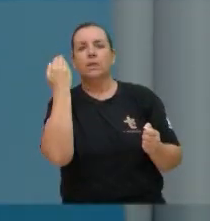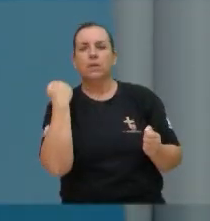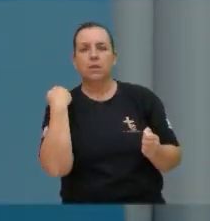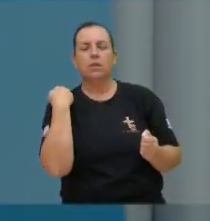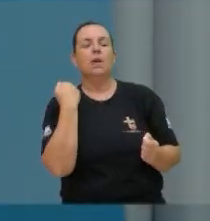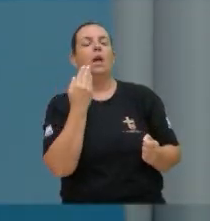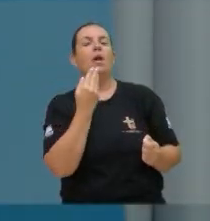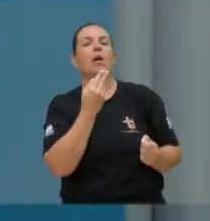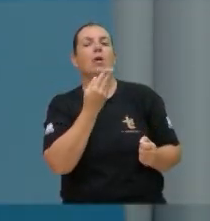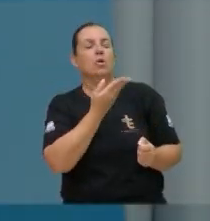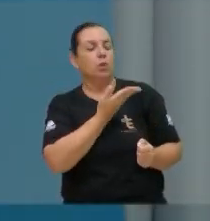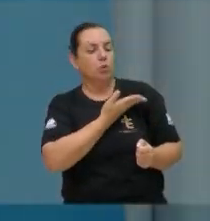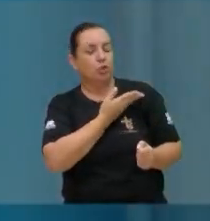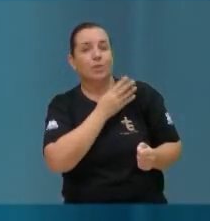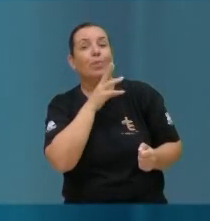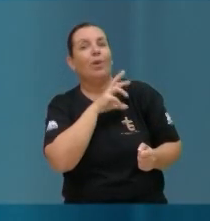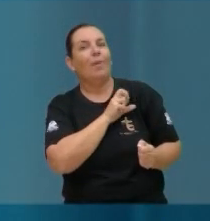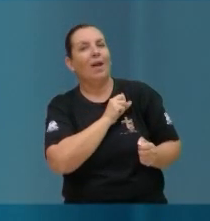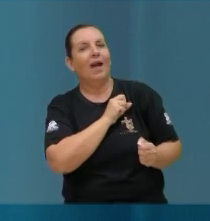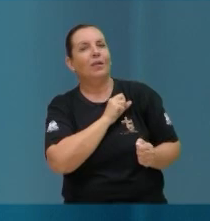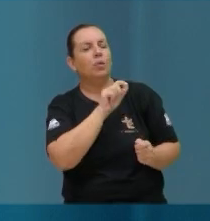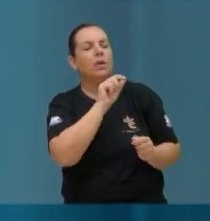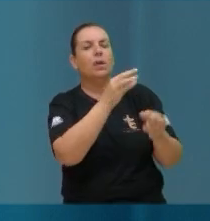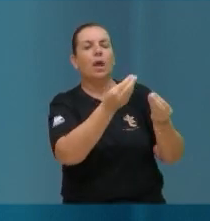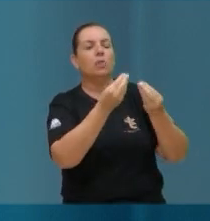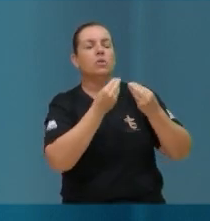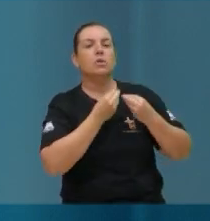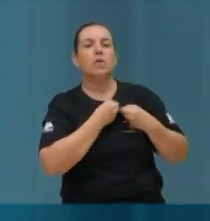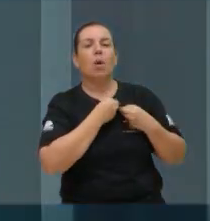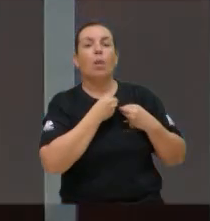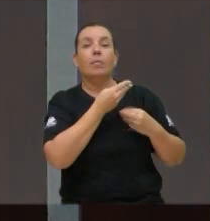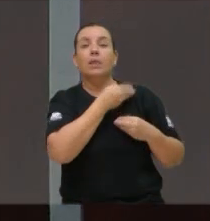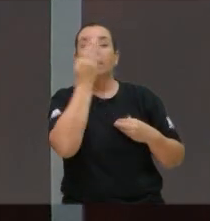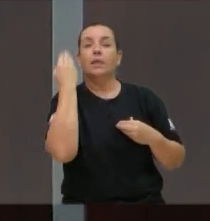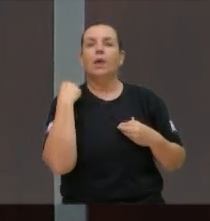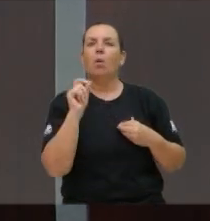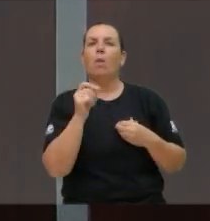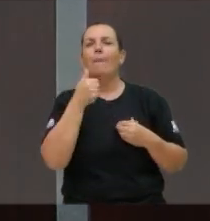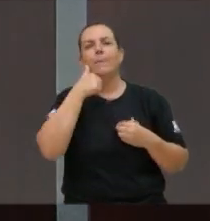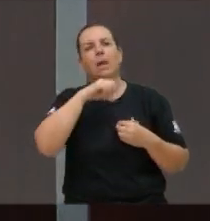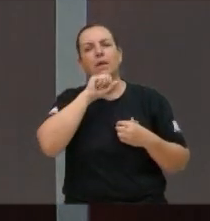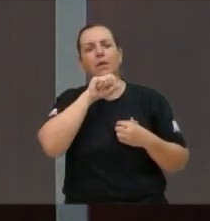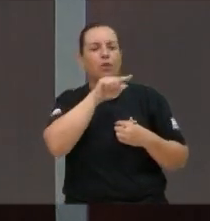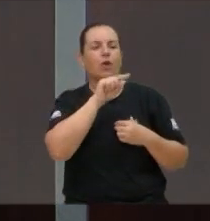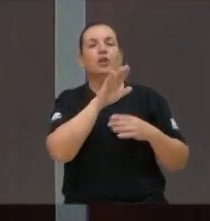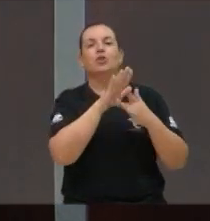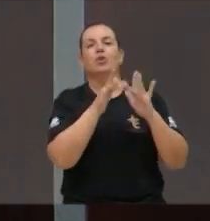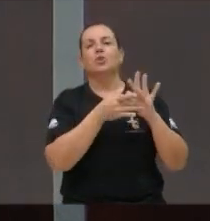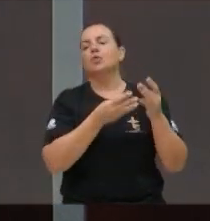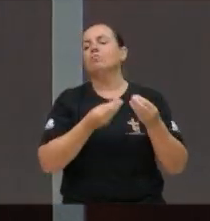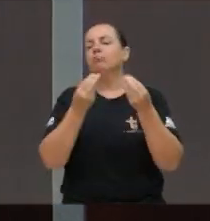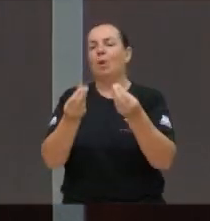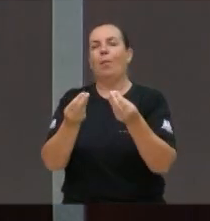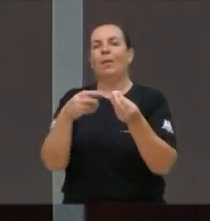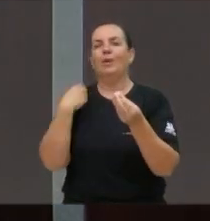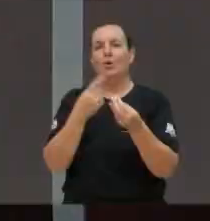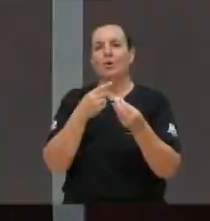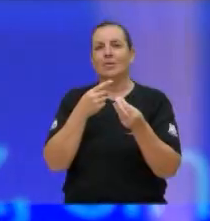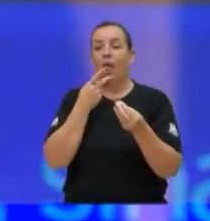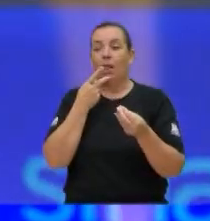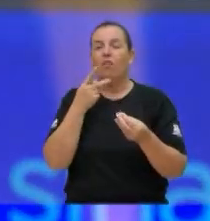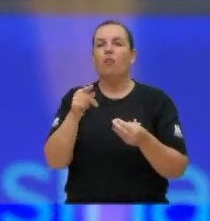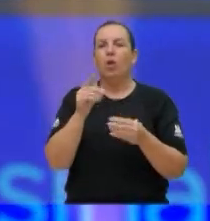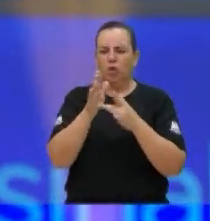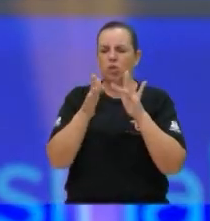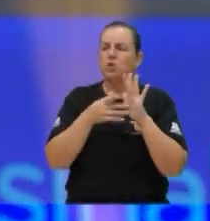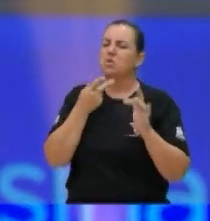Jesus, e quem nos deu Maria como mãe foi o próprio Jesus Cristo, quando disse: eis aí a sua mãe, filho, filho,